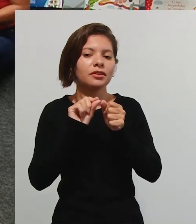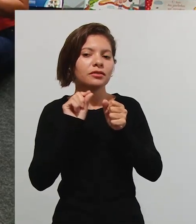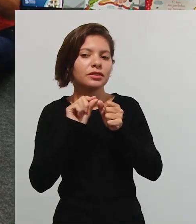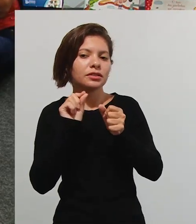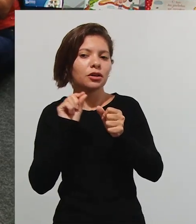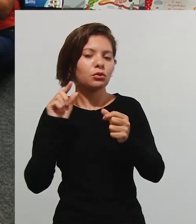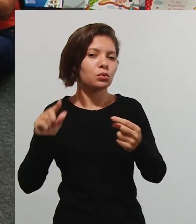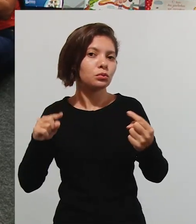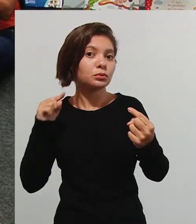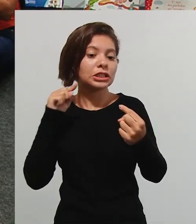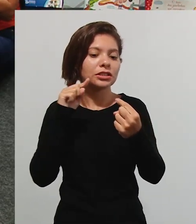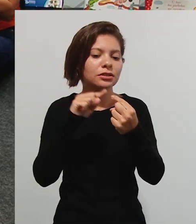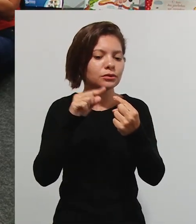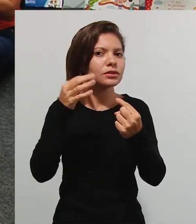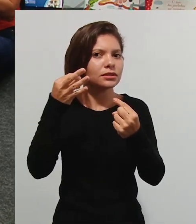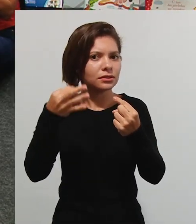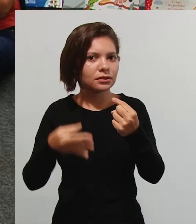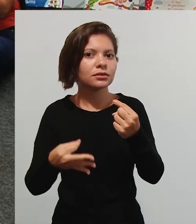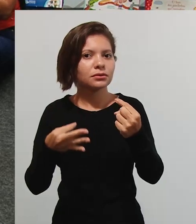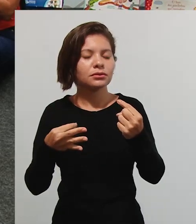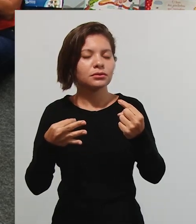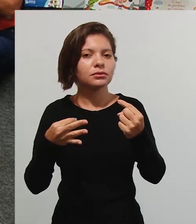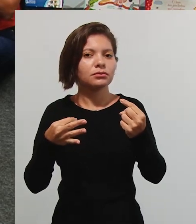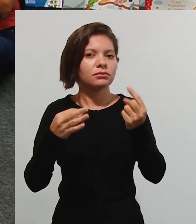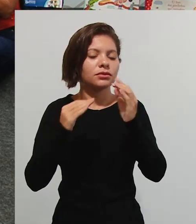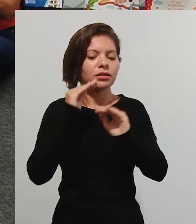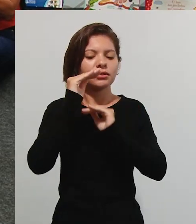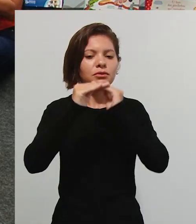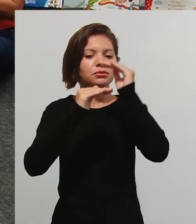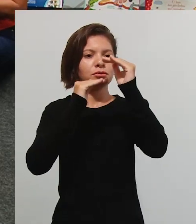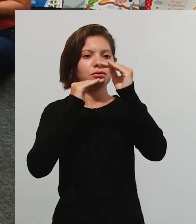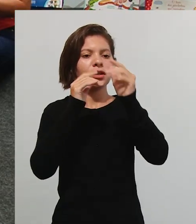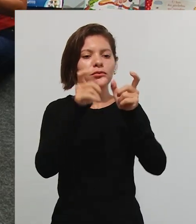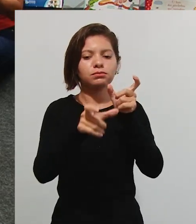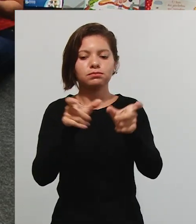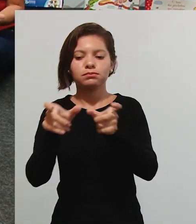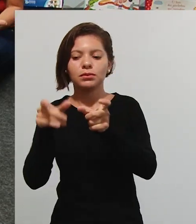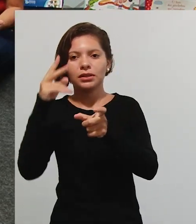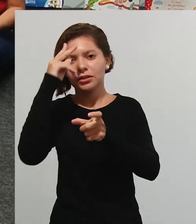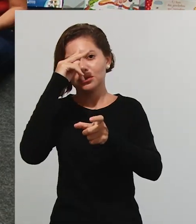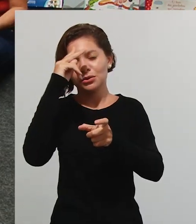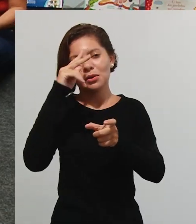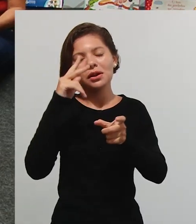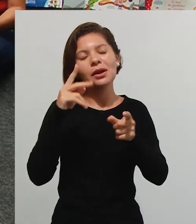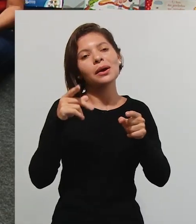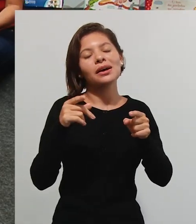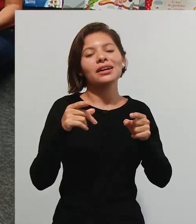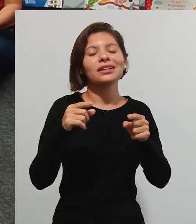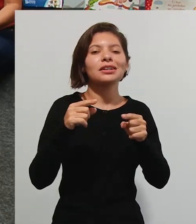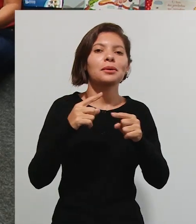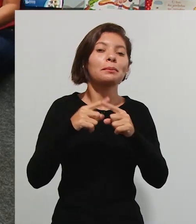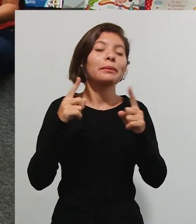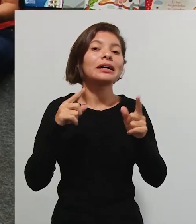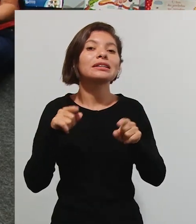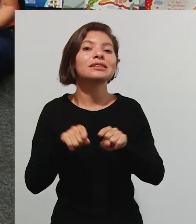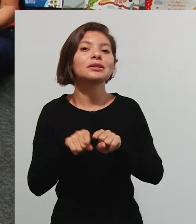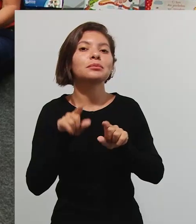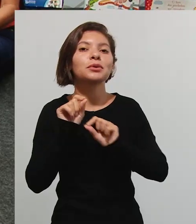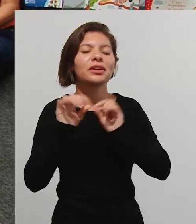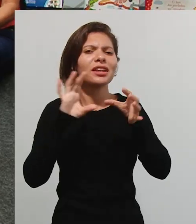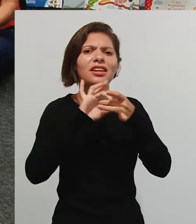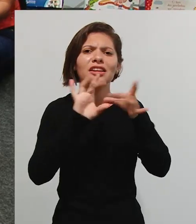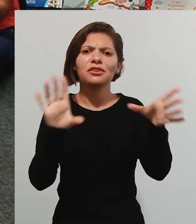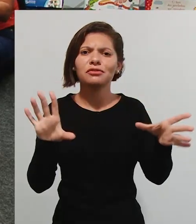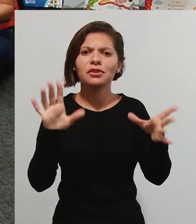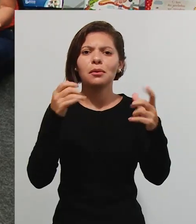fazer intencional o teu planejamento nesse foco, desenvolver os personagens, mas você pode deixar também a massinha livre, uma aula livre em que